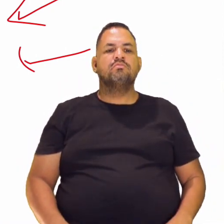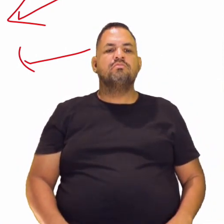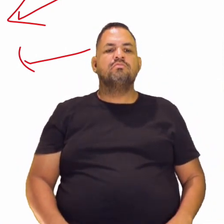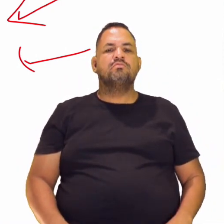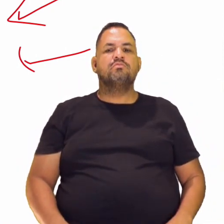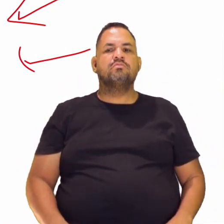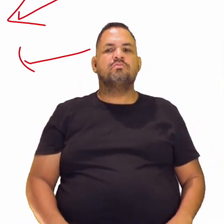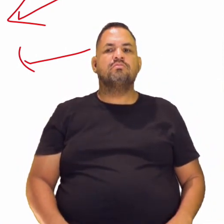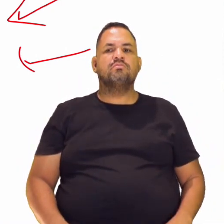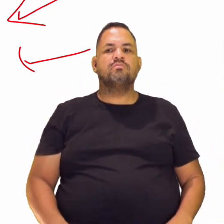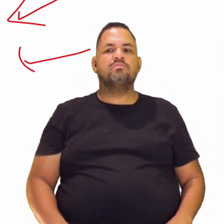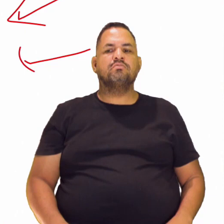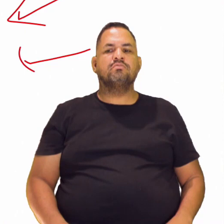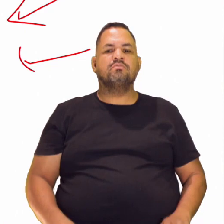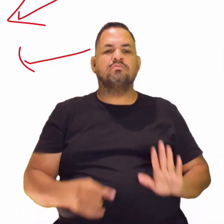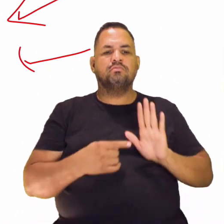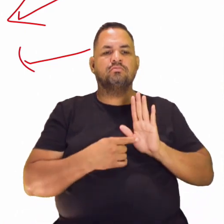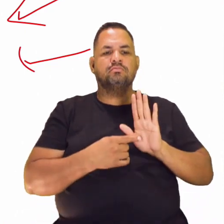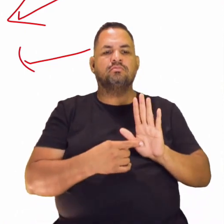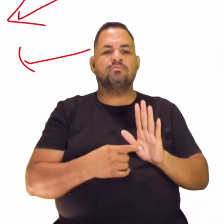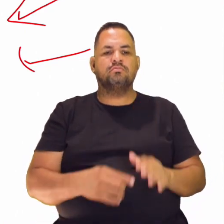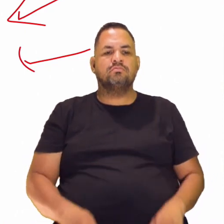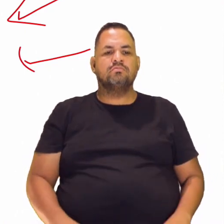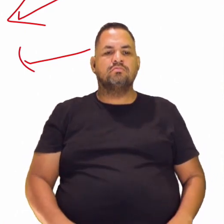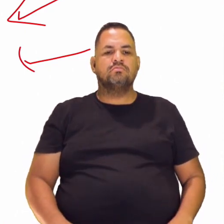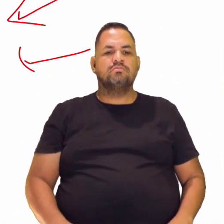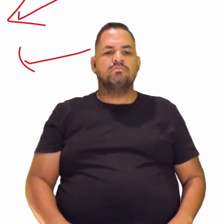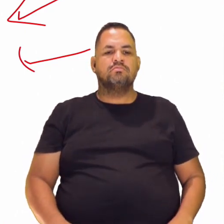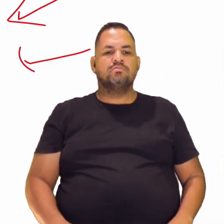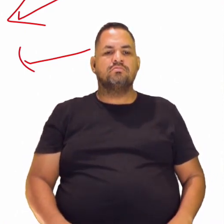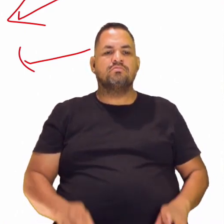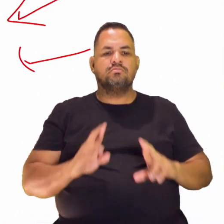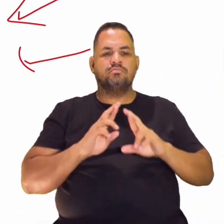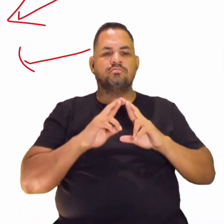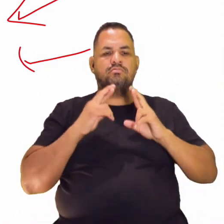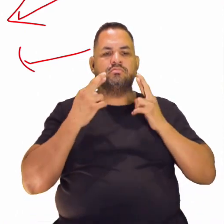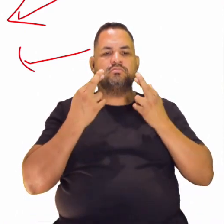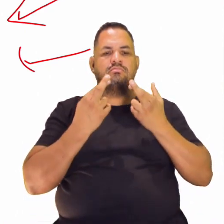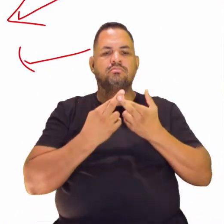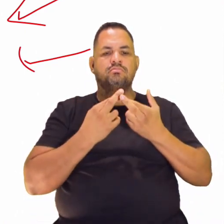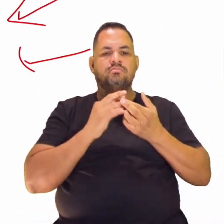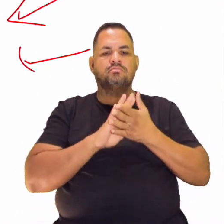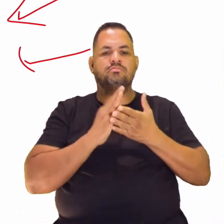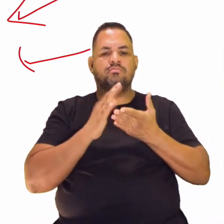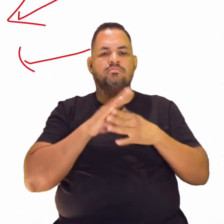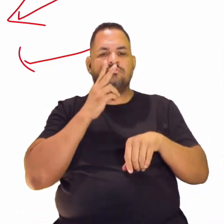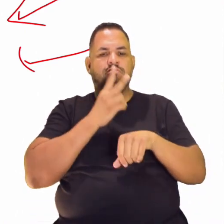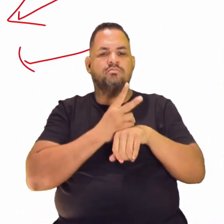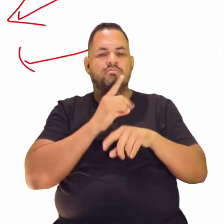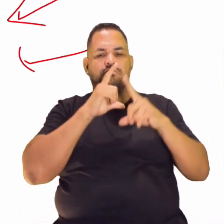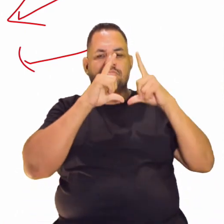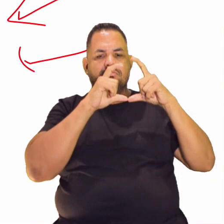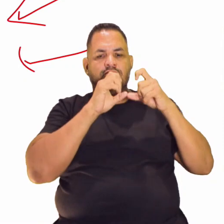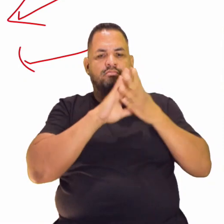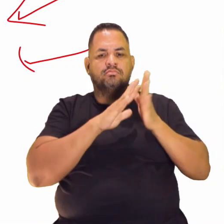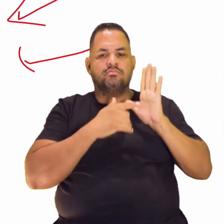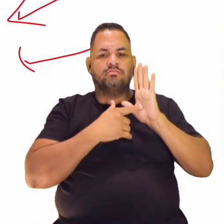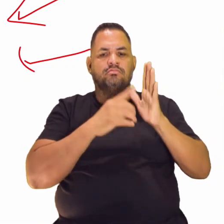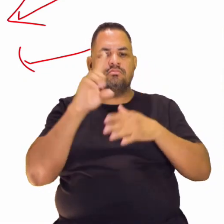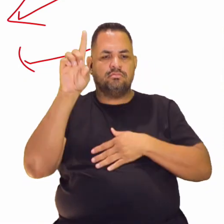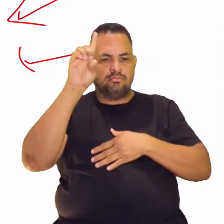Ou seja, nessa mostra aqui, ó, há uma reunião de peças, vídeos, fotos que